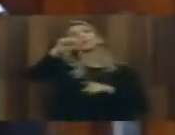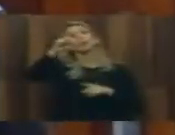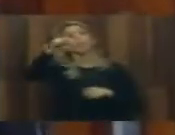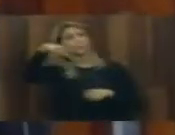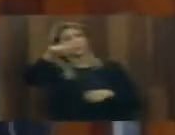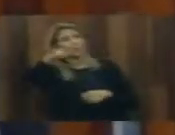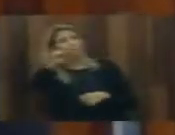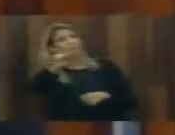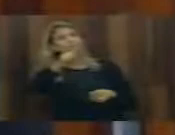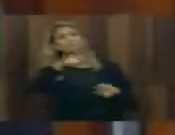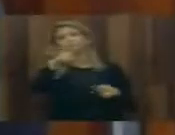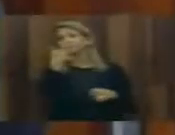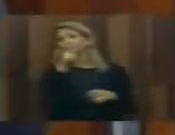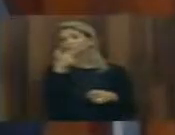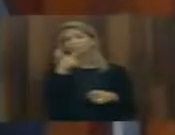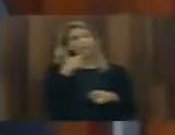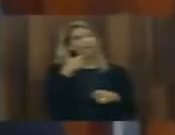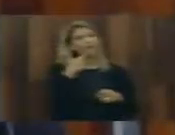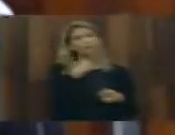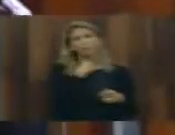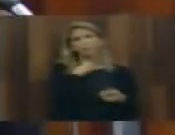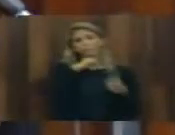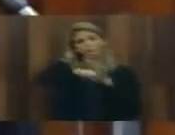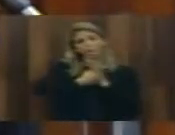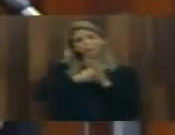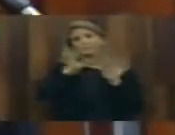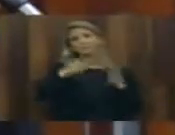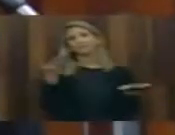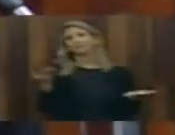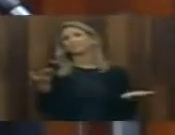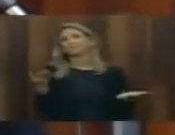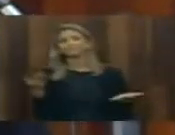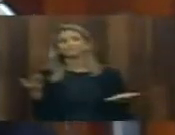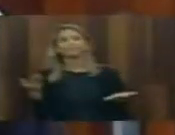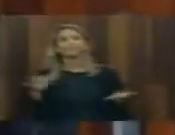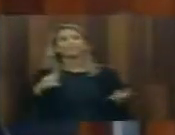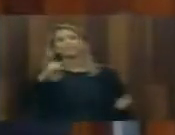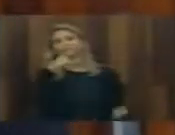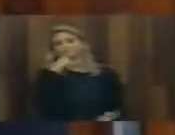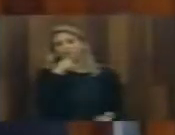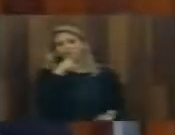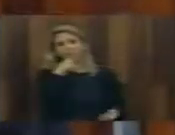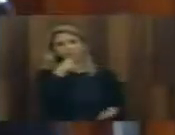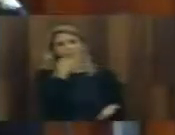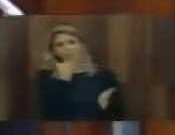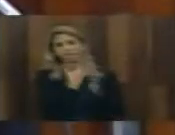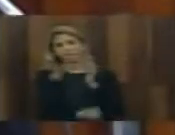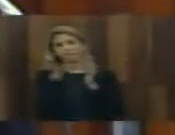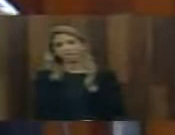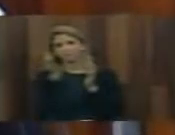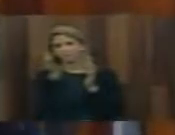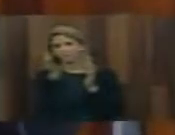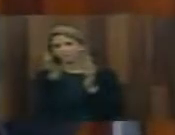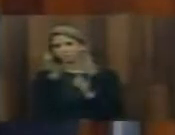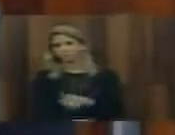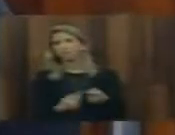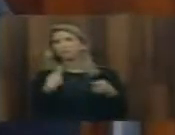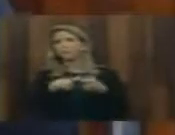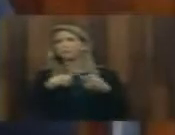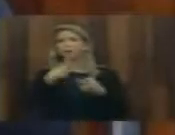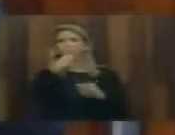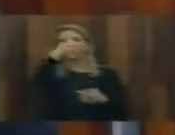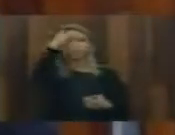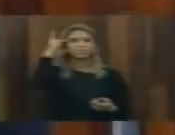isso. E, lamentavelmente, nós perdemos esse 500 mil por um funcionário que não cumpriu